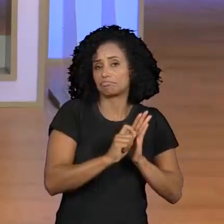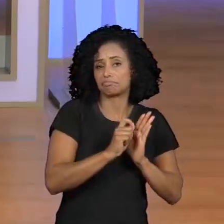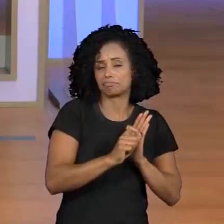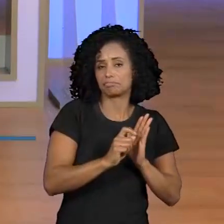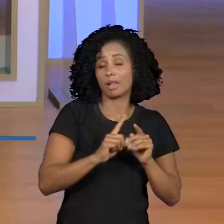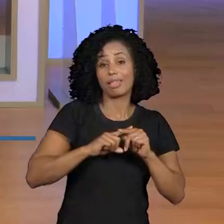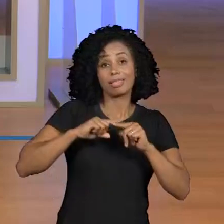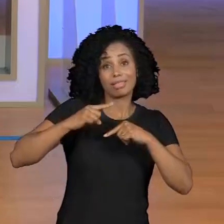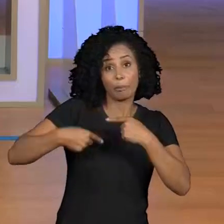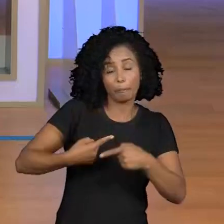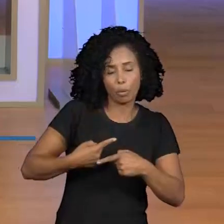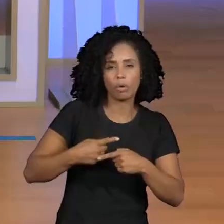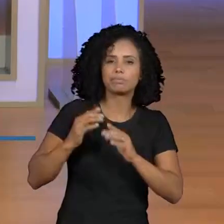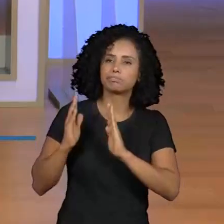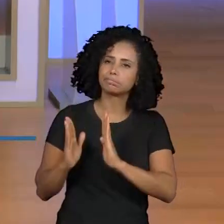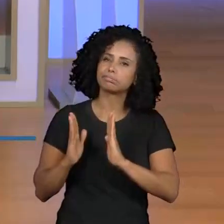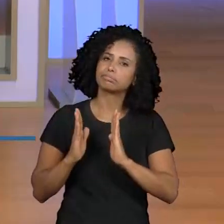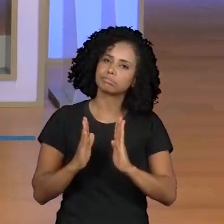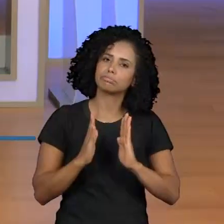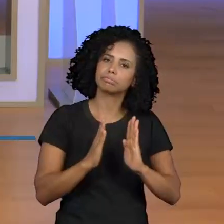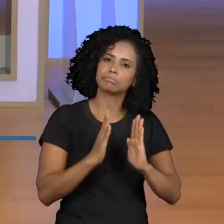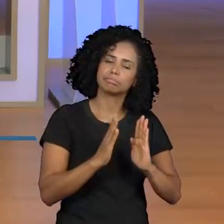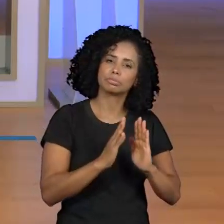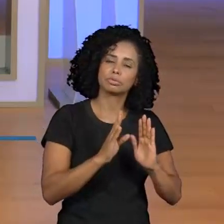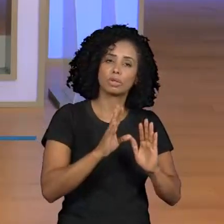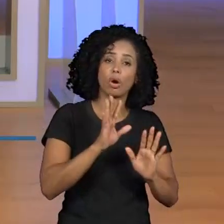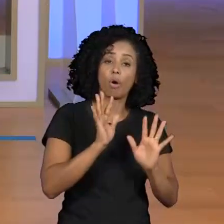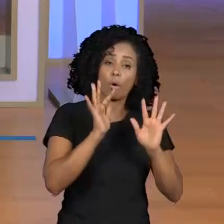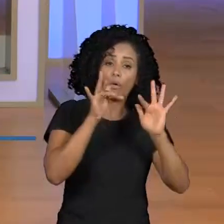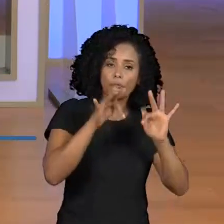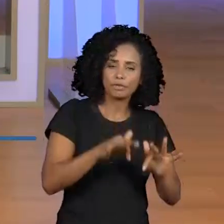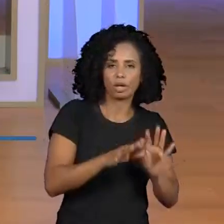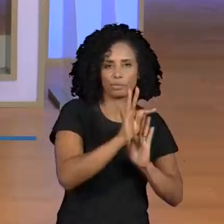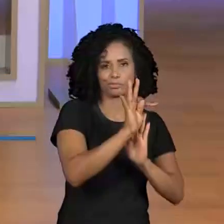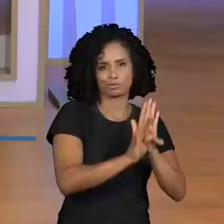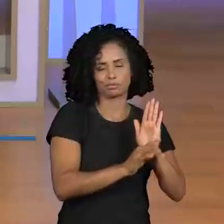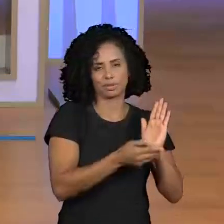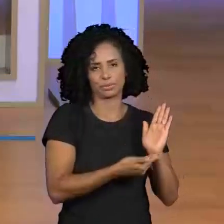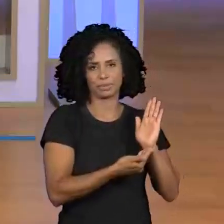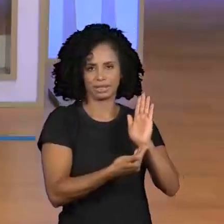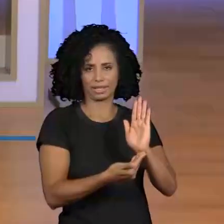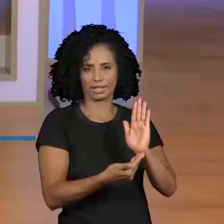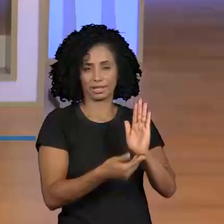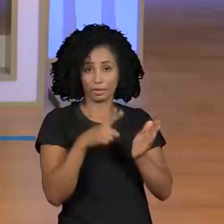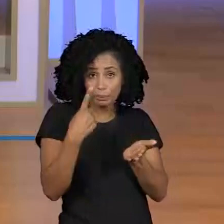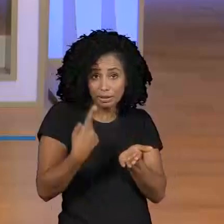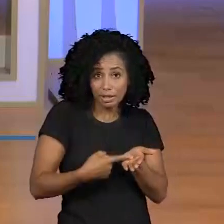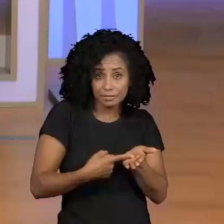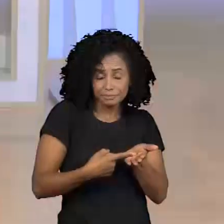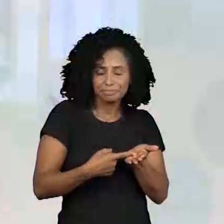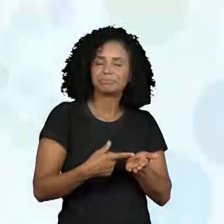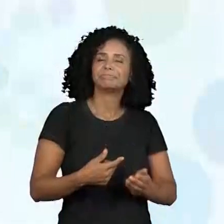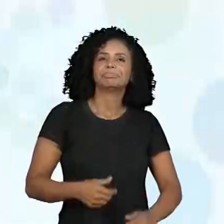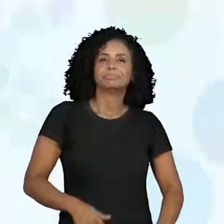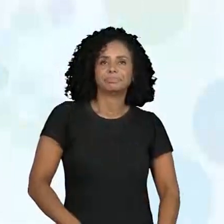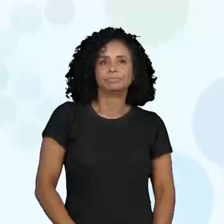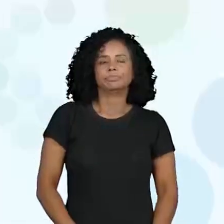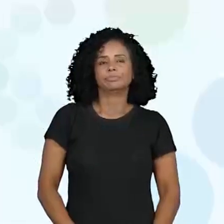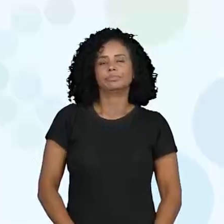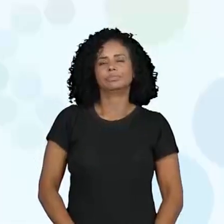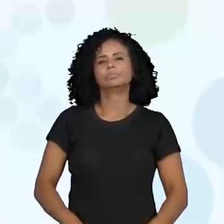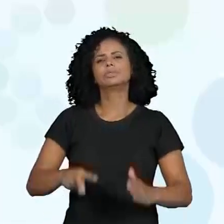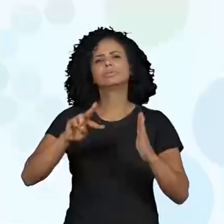que competem em concluir uma produção de texto. Combinado? Então vamos voltar aqui, ó. O